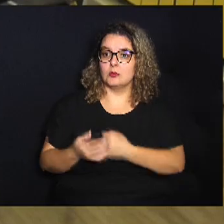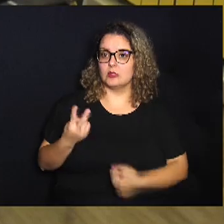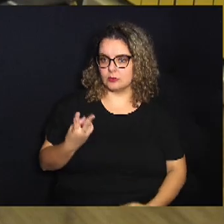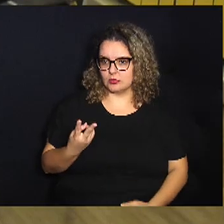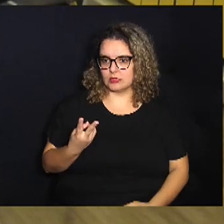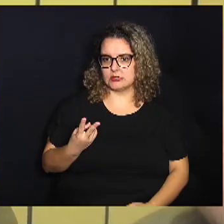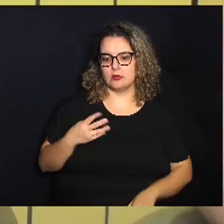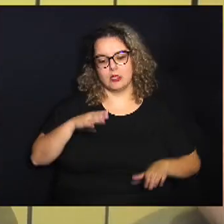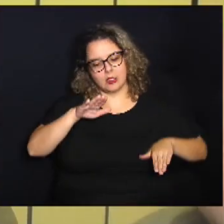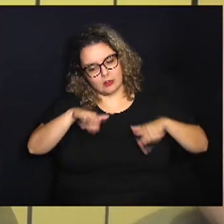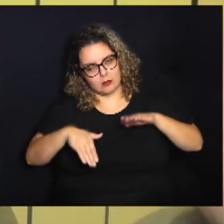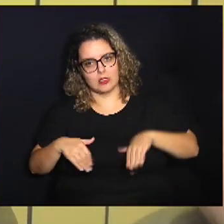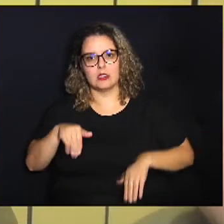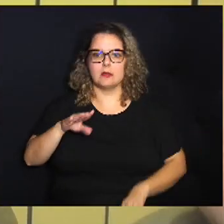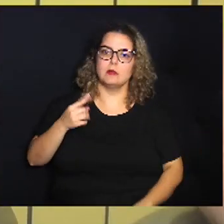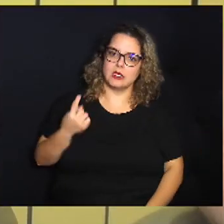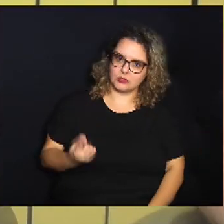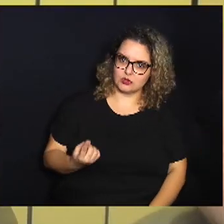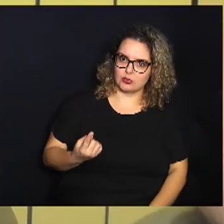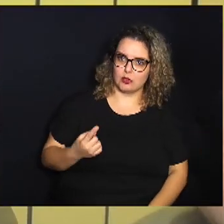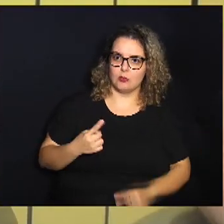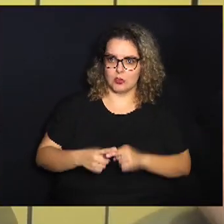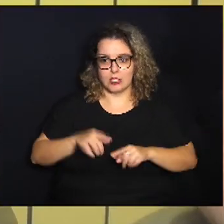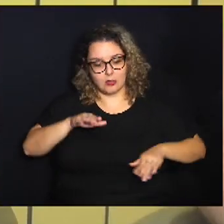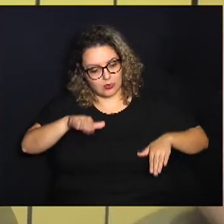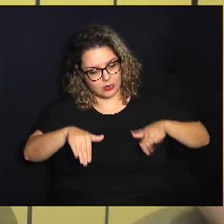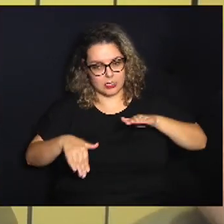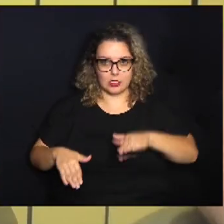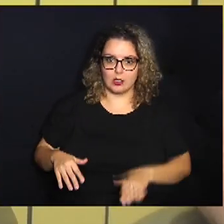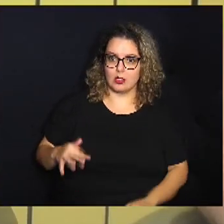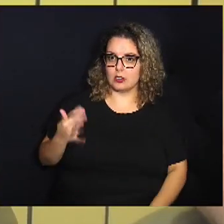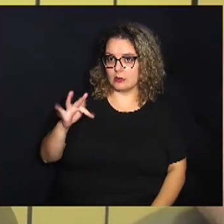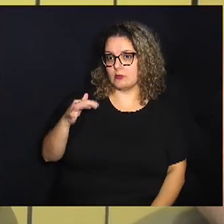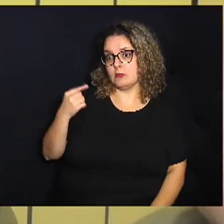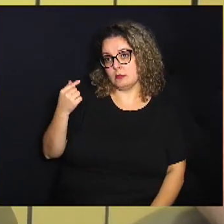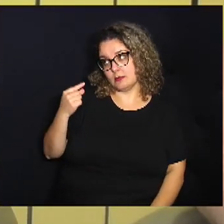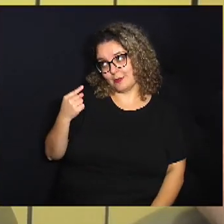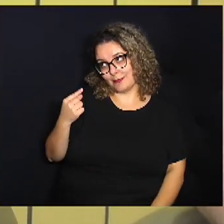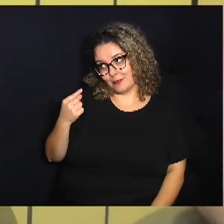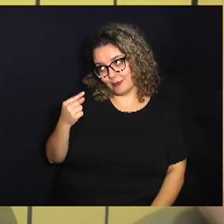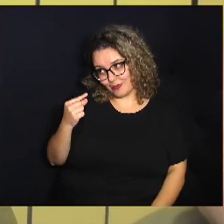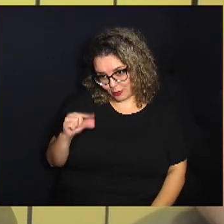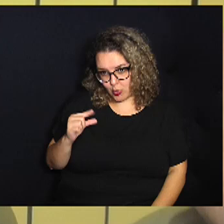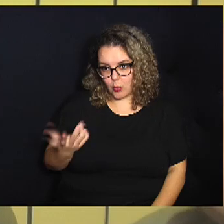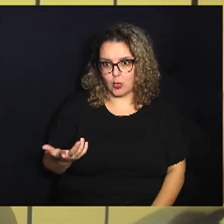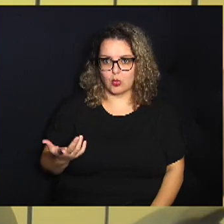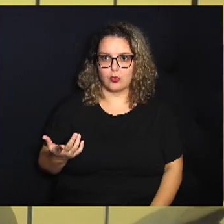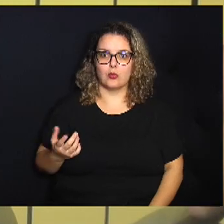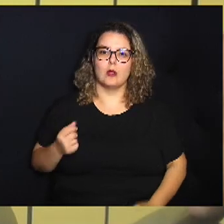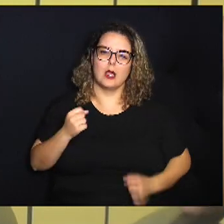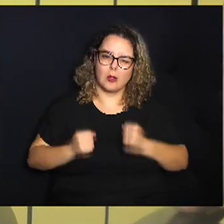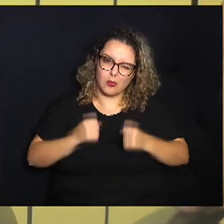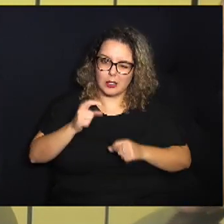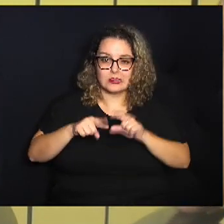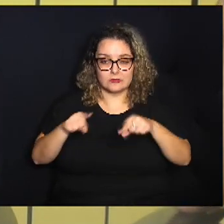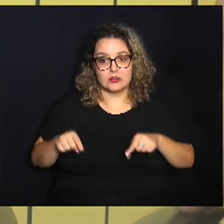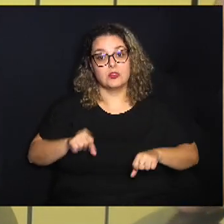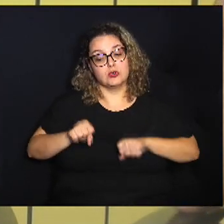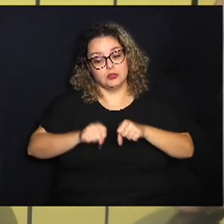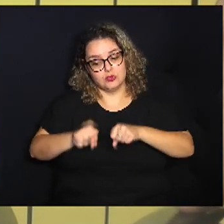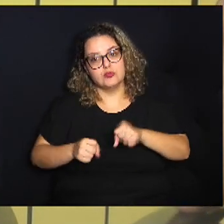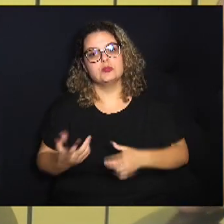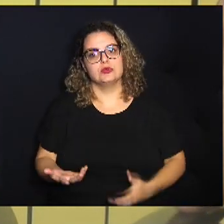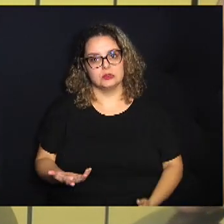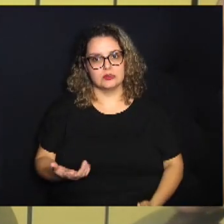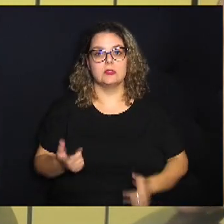sempre a natação e mais um, porque a natação é o que menos lesiona, né? A corrida vai variando um pouco mais e o ciclismo também é um